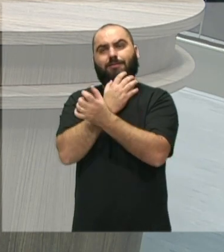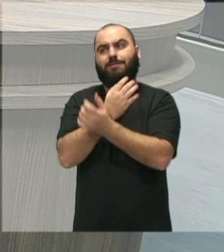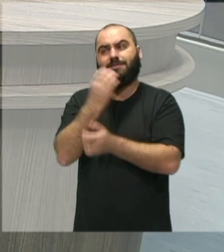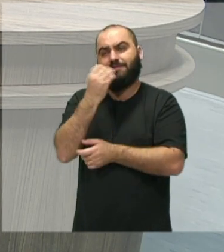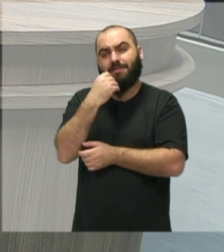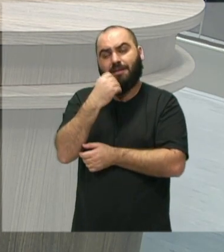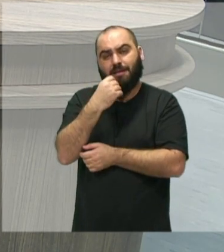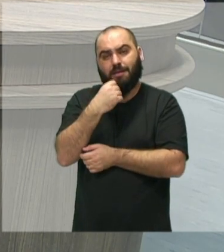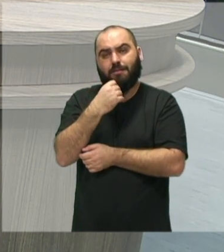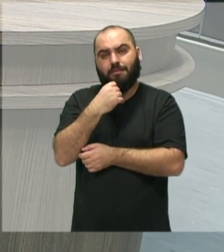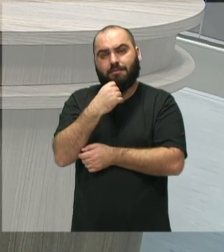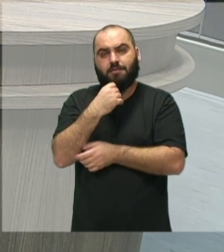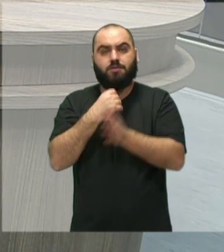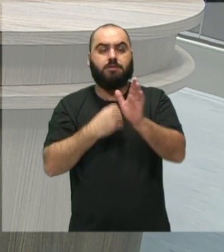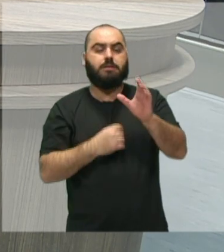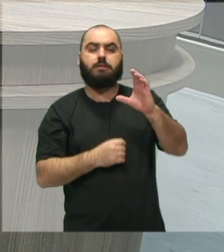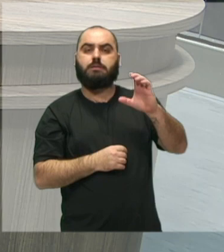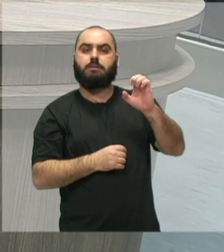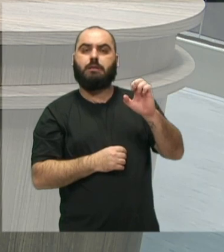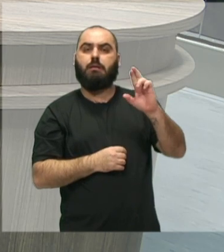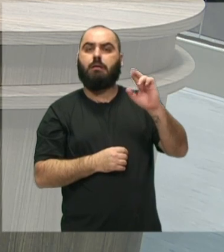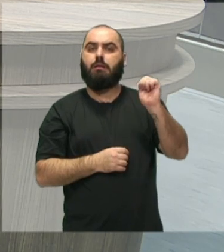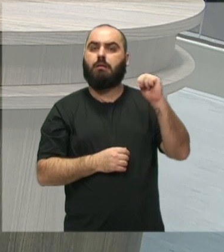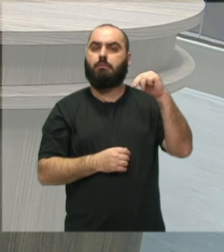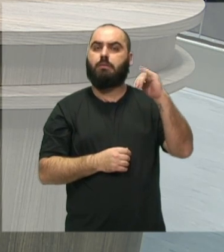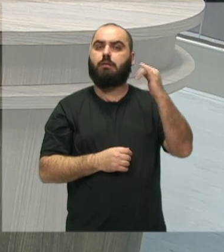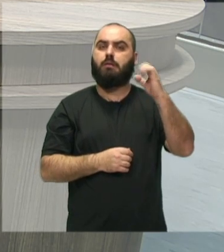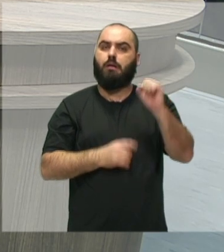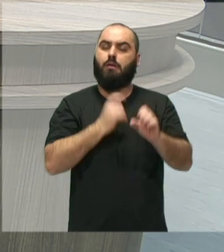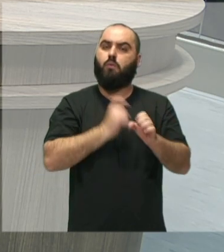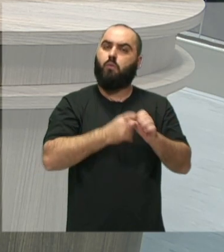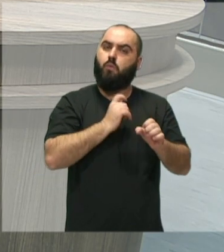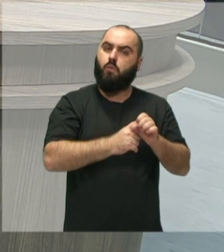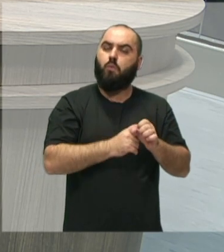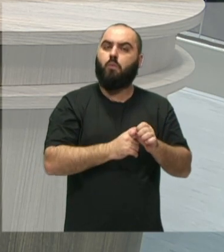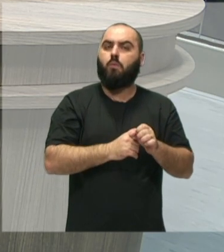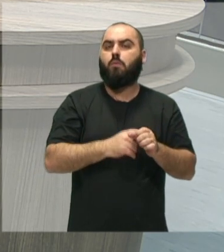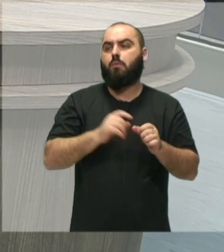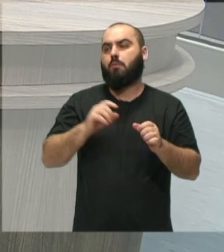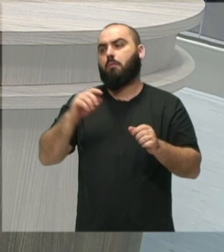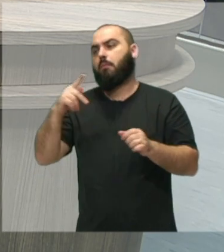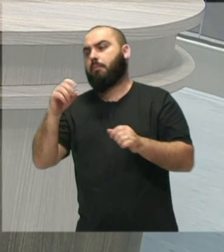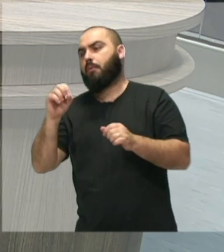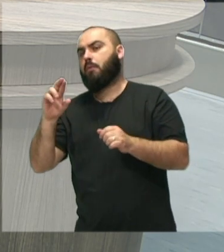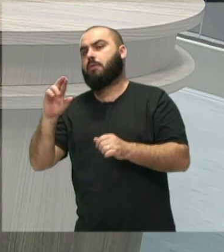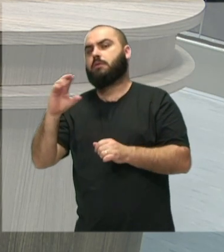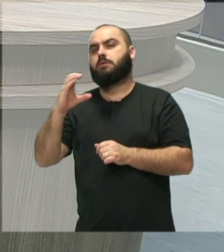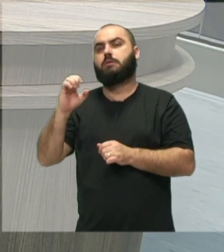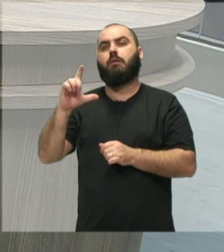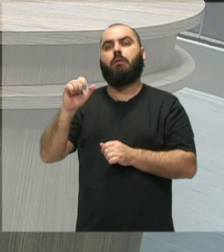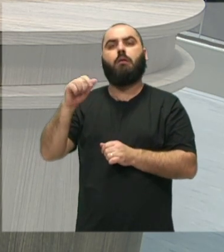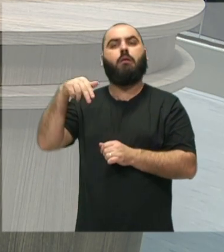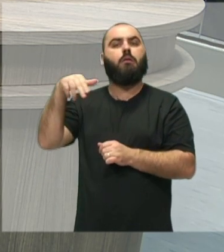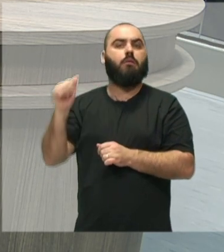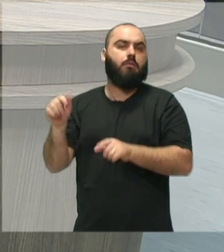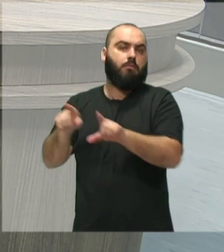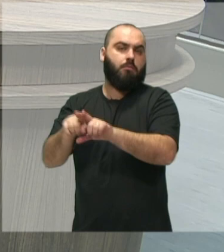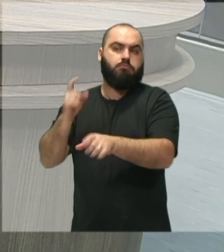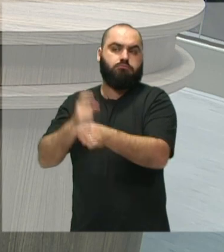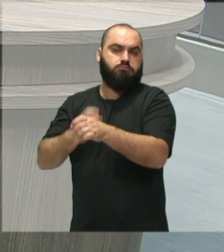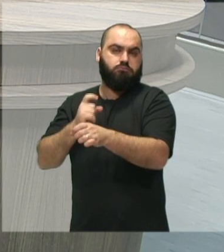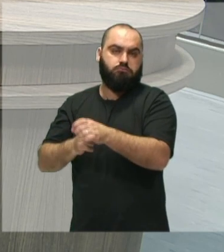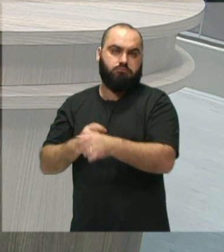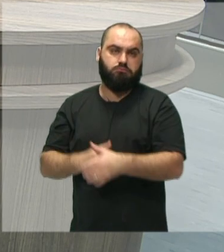frágil do que uma cerâmica ou, às vezes, uma porcelana também. E aí